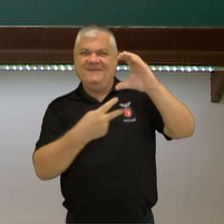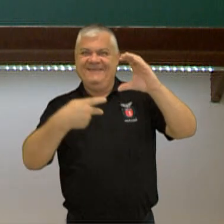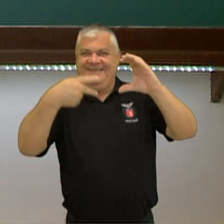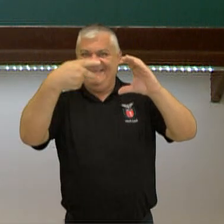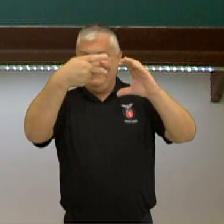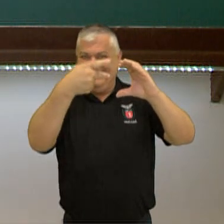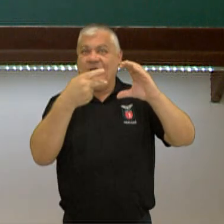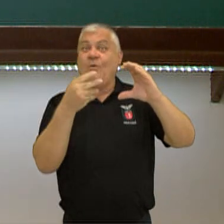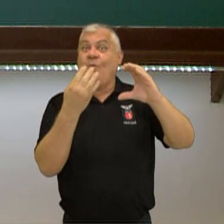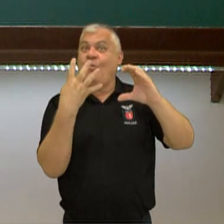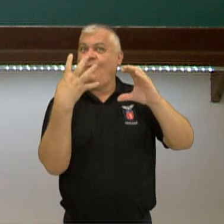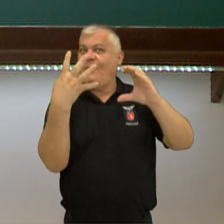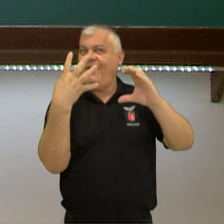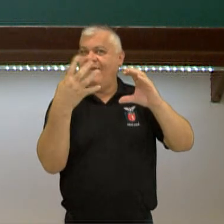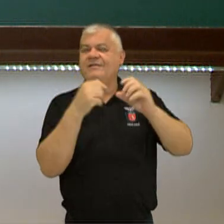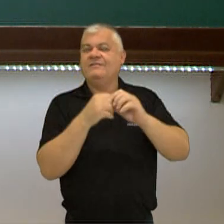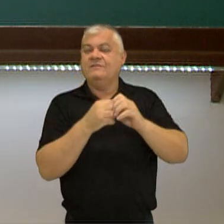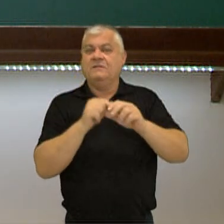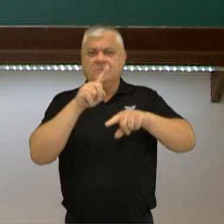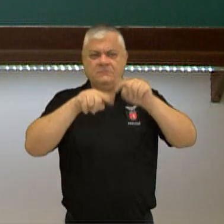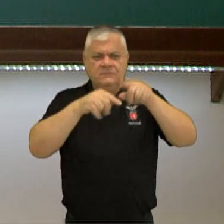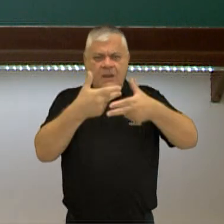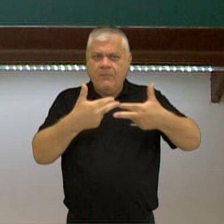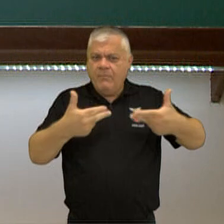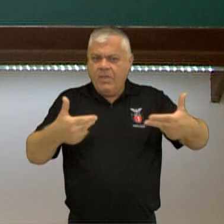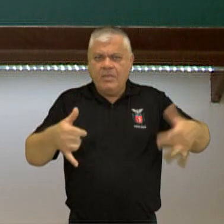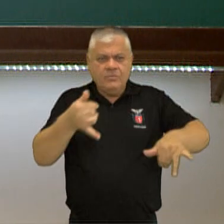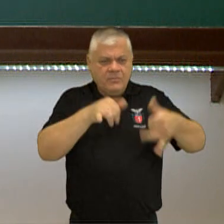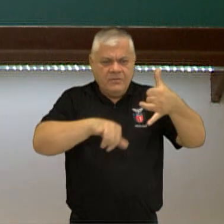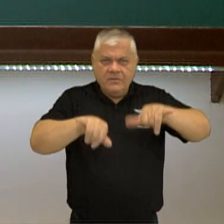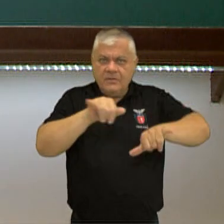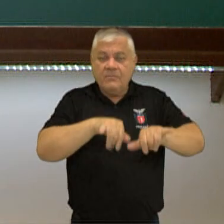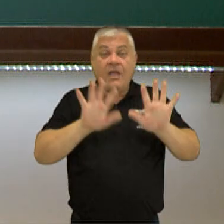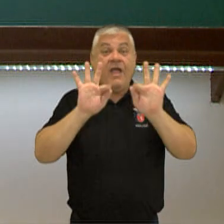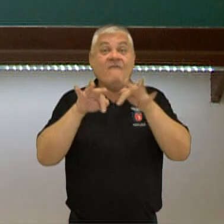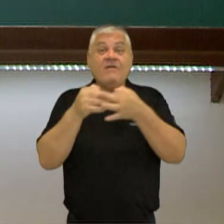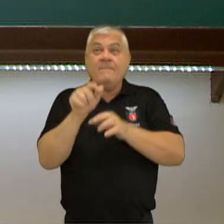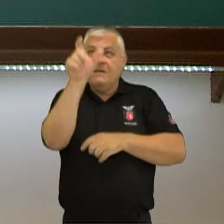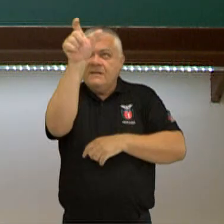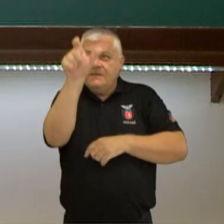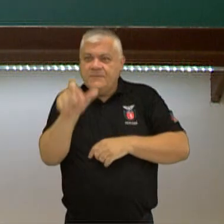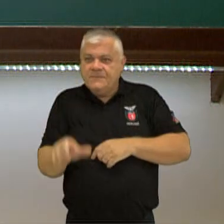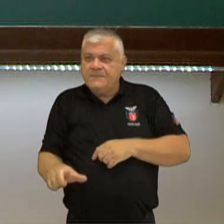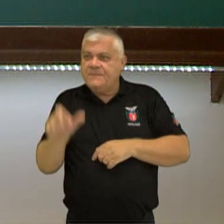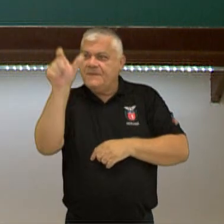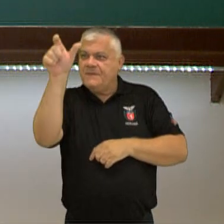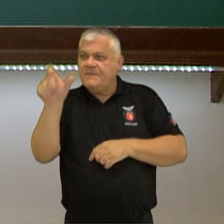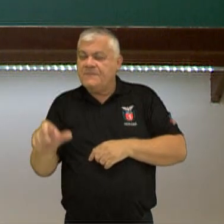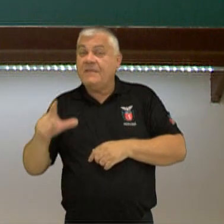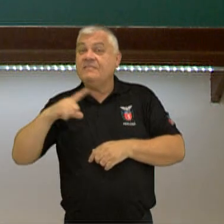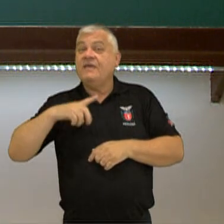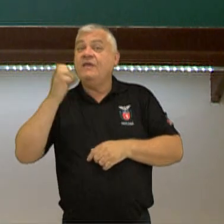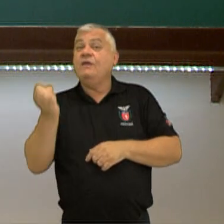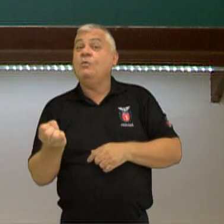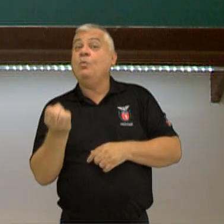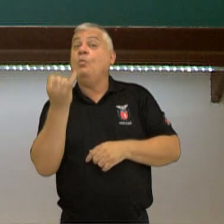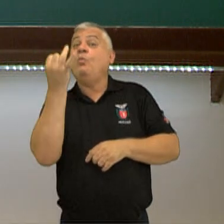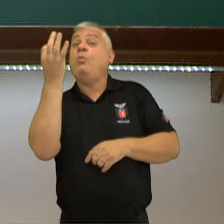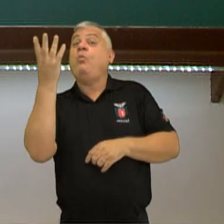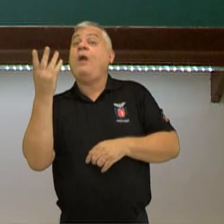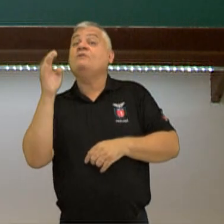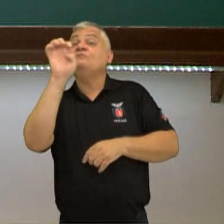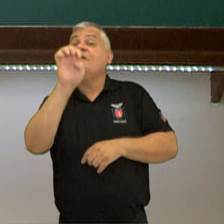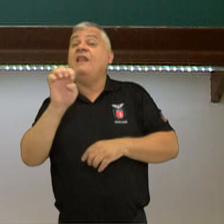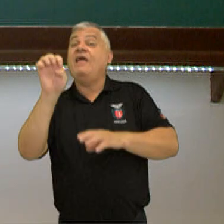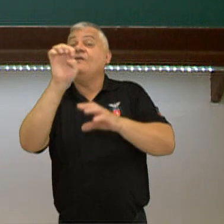para os elementos químicos, a família indica o número de elétrons existentes na